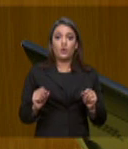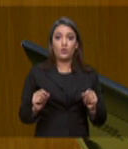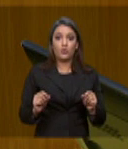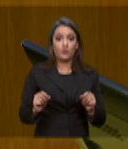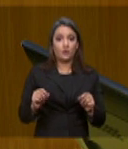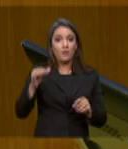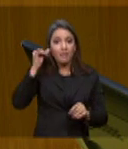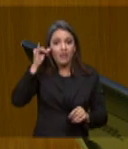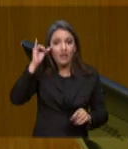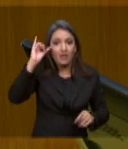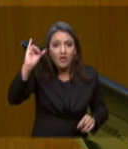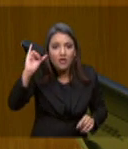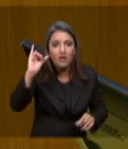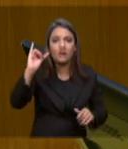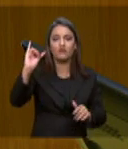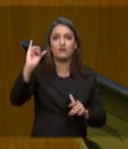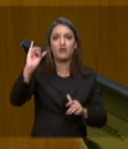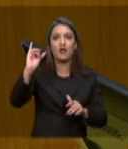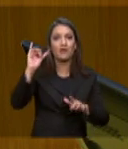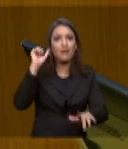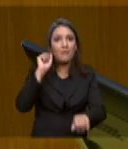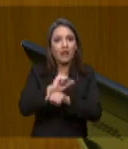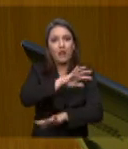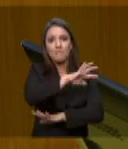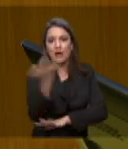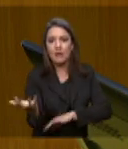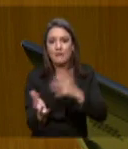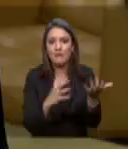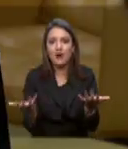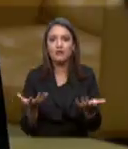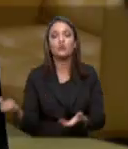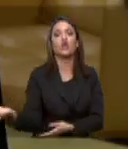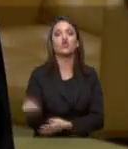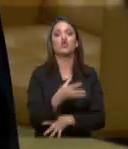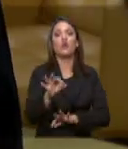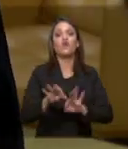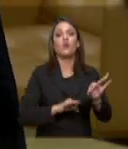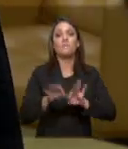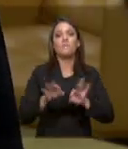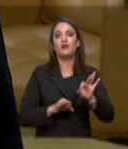a prevenção e o combate ao desmatamento, que foi concebido um novo plano, que